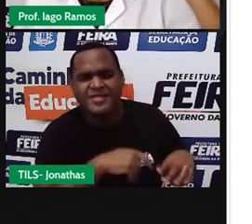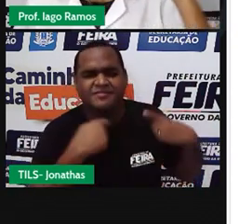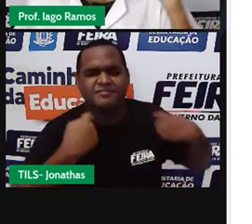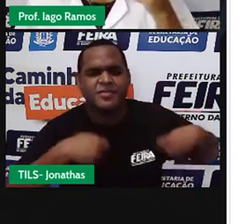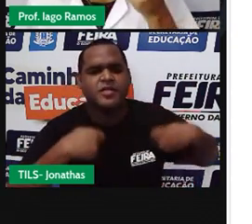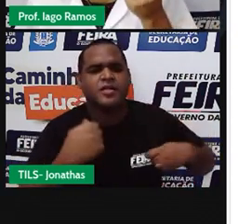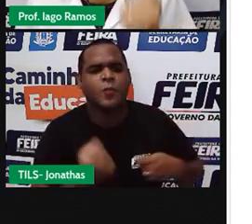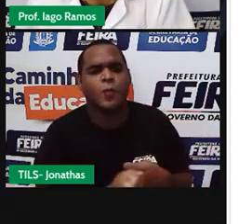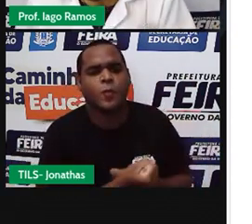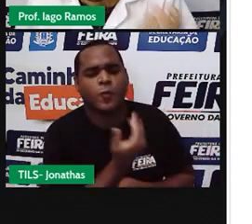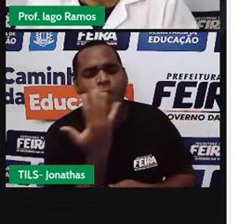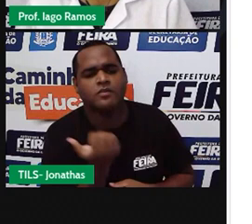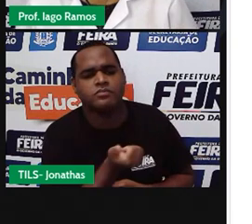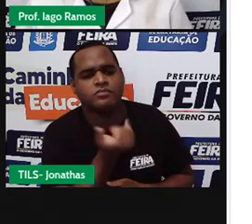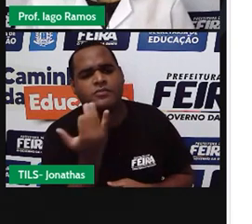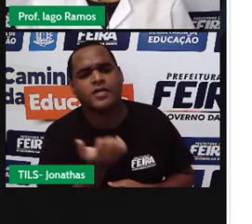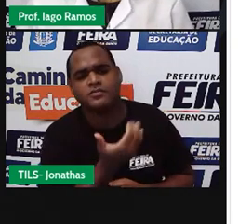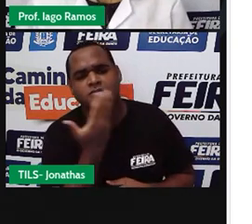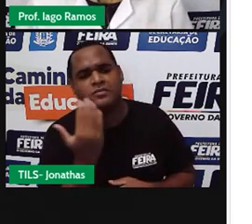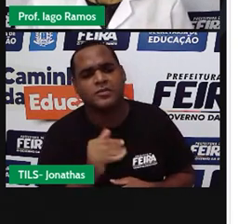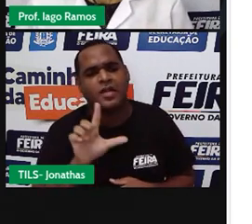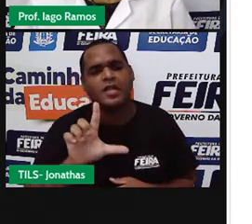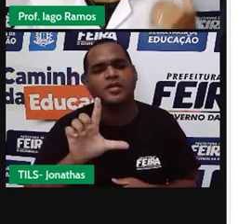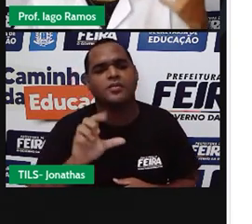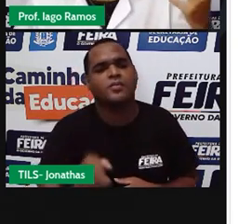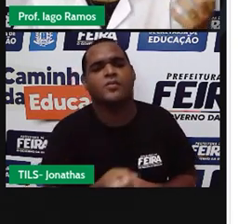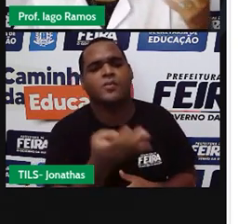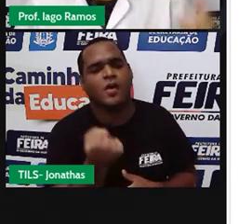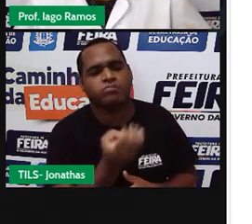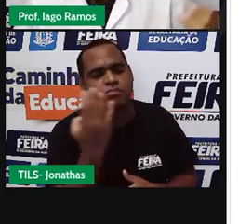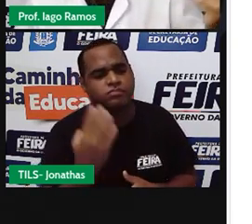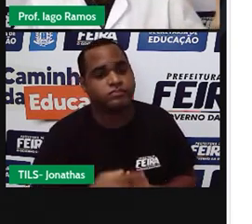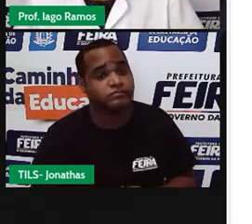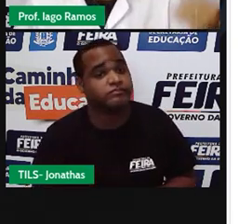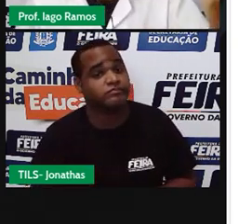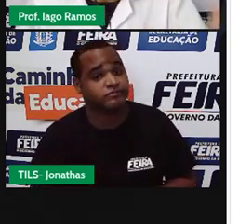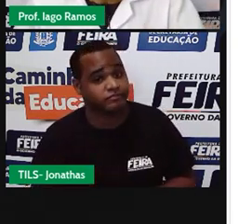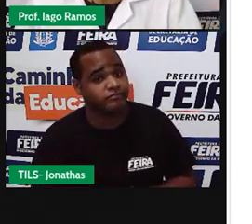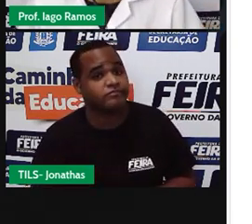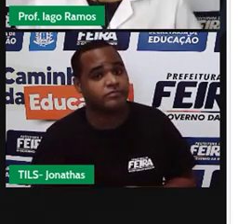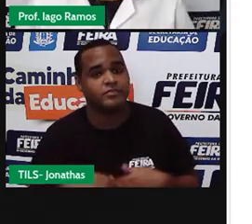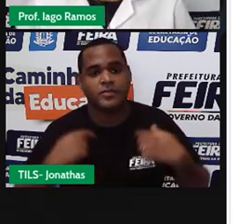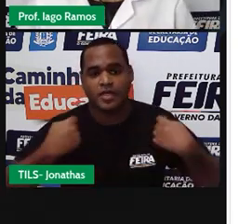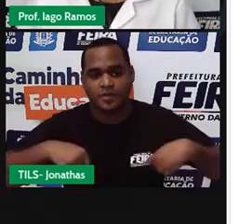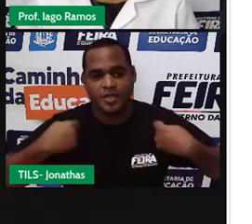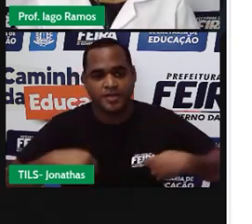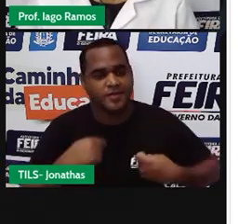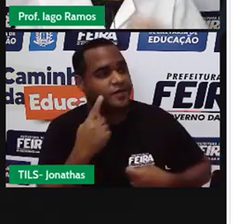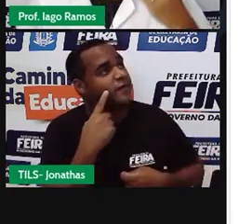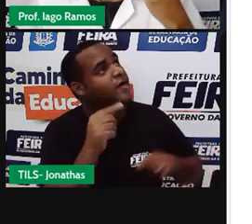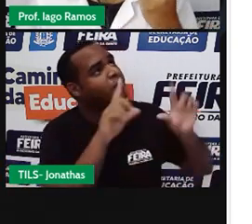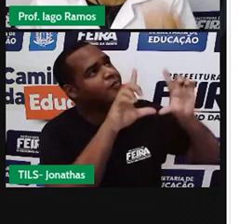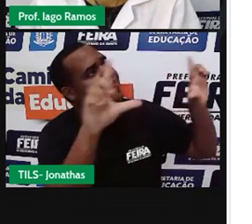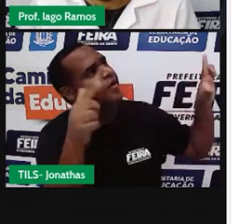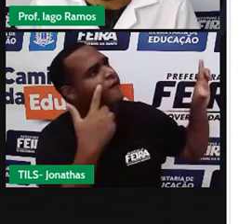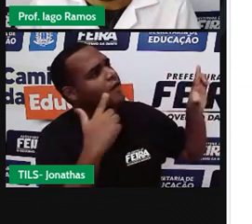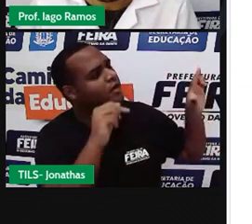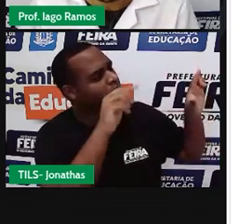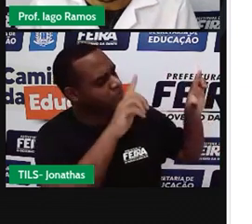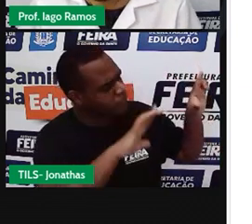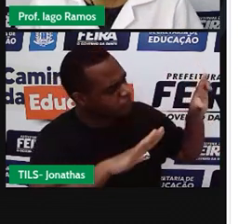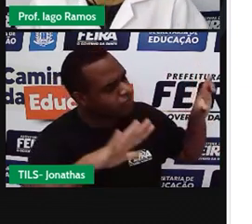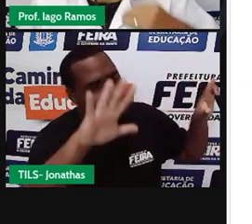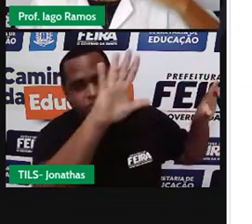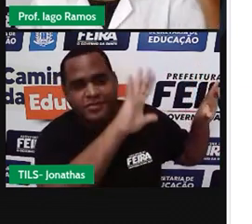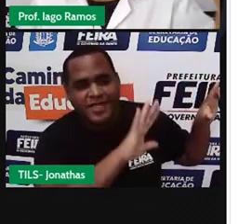parede para cobrir aquela parede de tinta você precisa medir a superfície daquela parede é a área